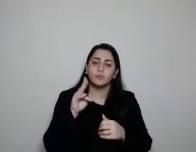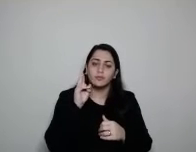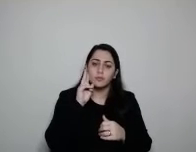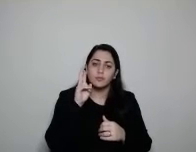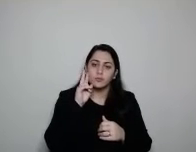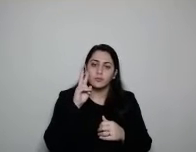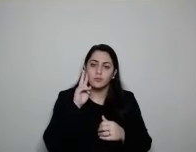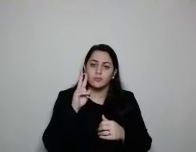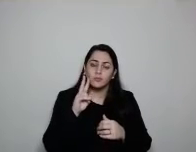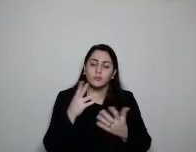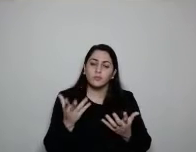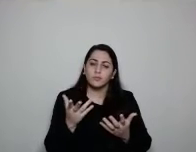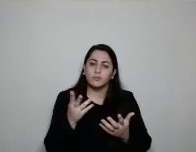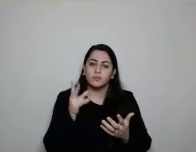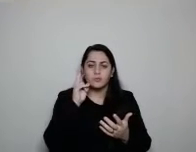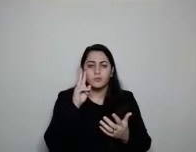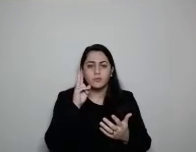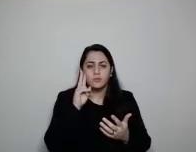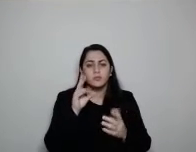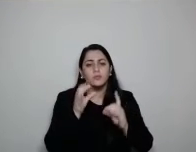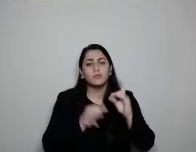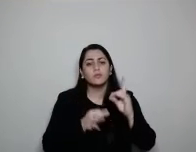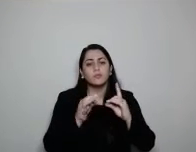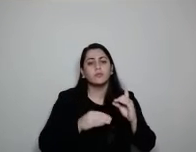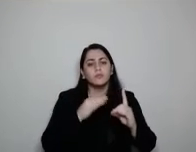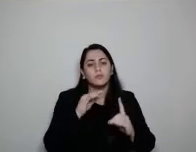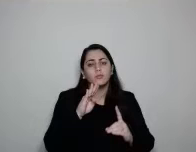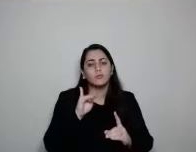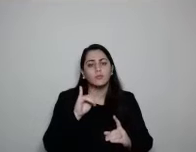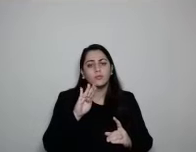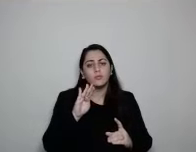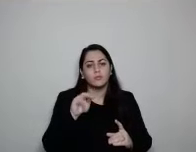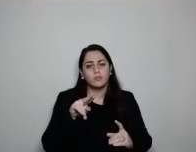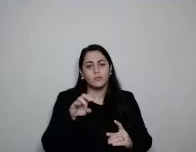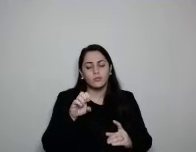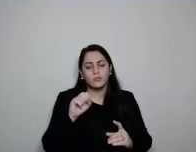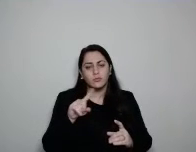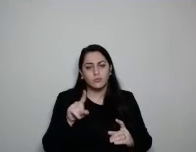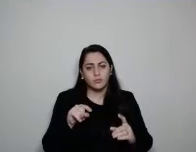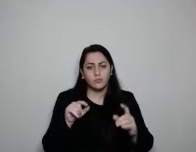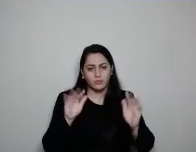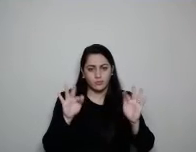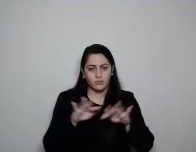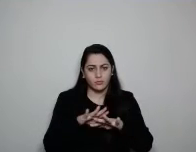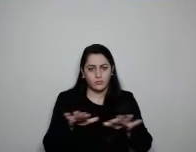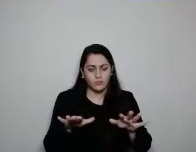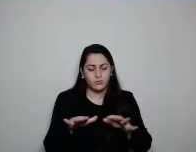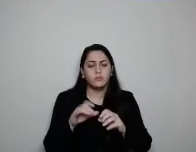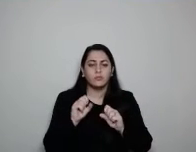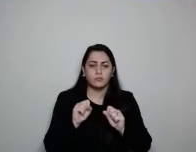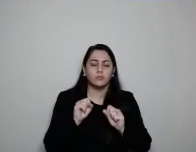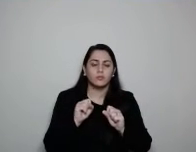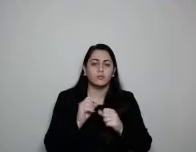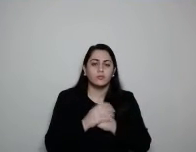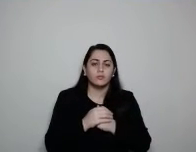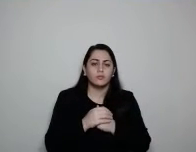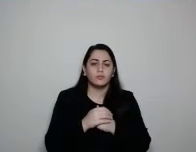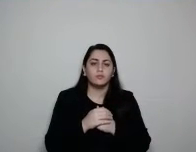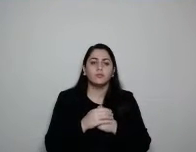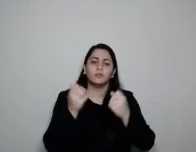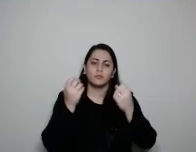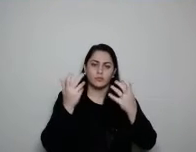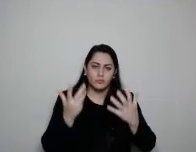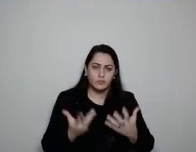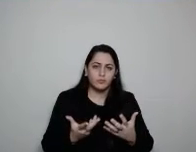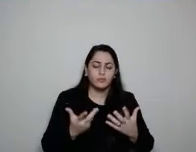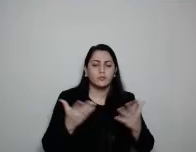queria, se o desembargador Ibanez puder concluir. Sim, presidente, posso. Então, com esses argumentos, o